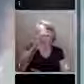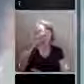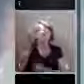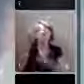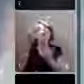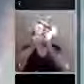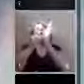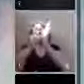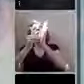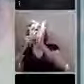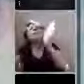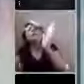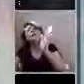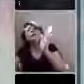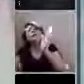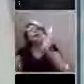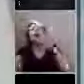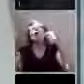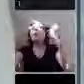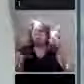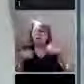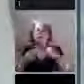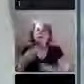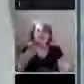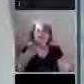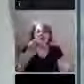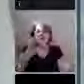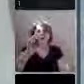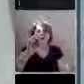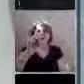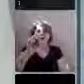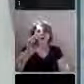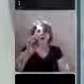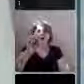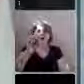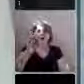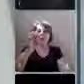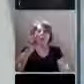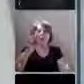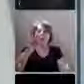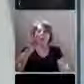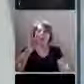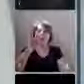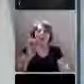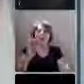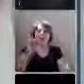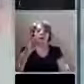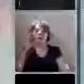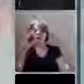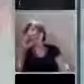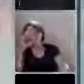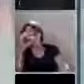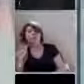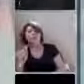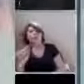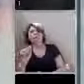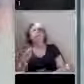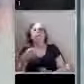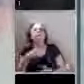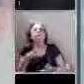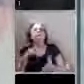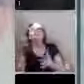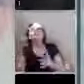você comprovar essa sua afirmação, entendeu? Mas, ok, senti falta disso, tá? De uma